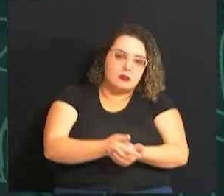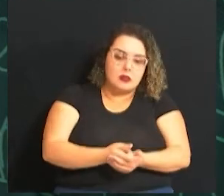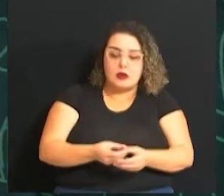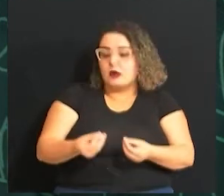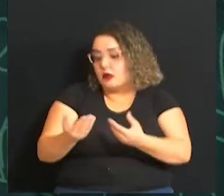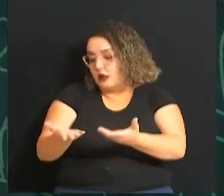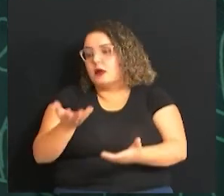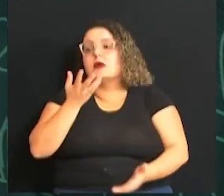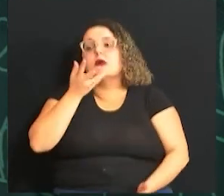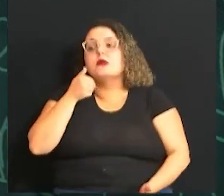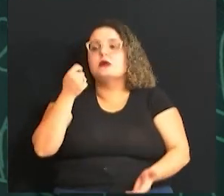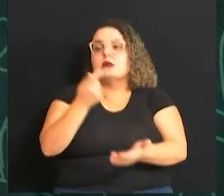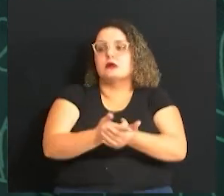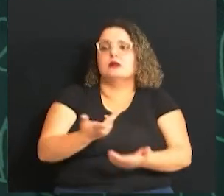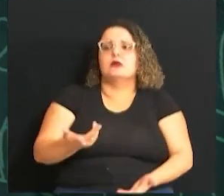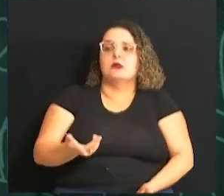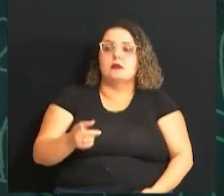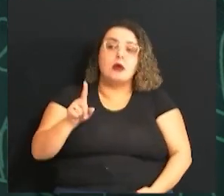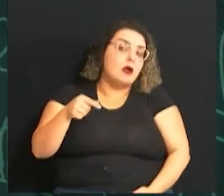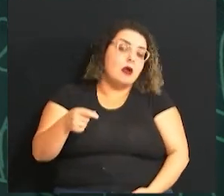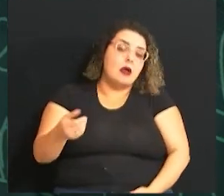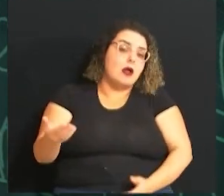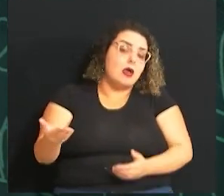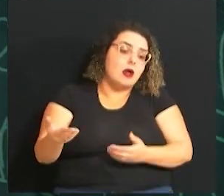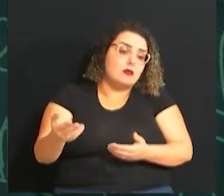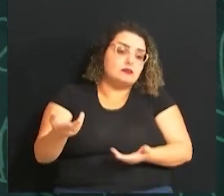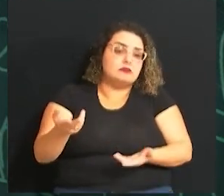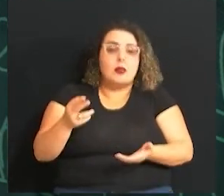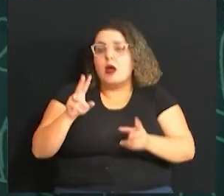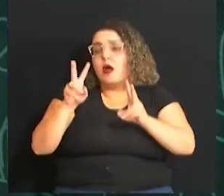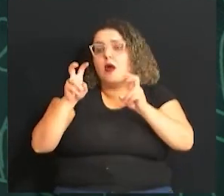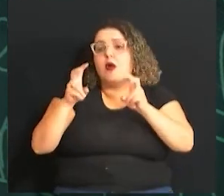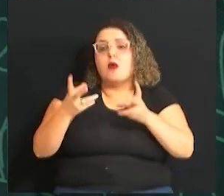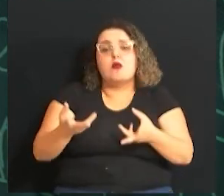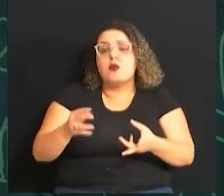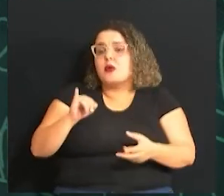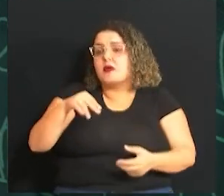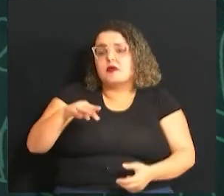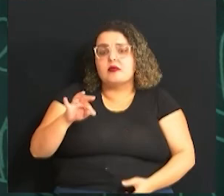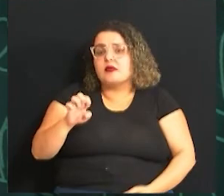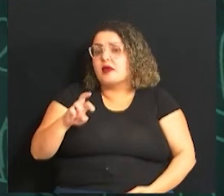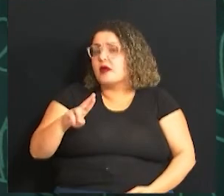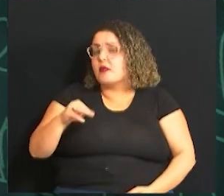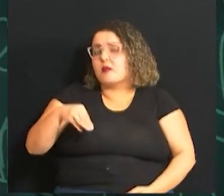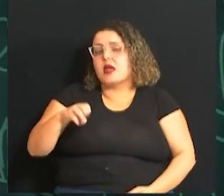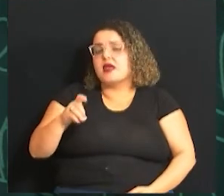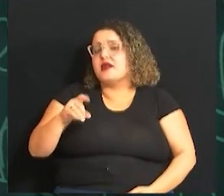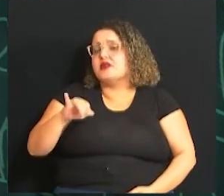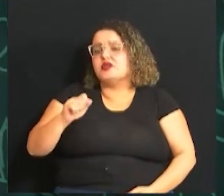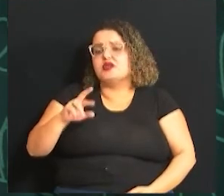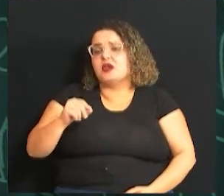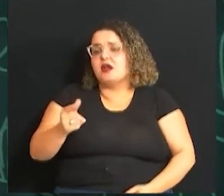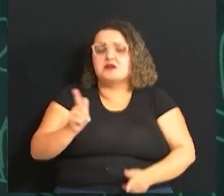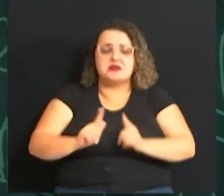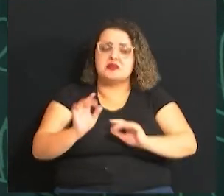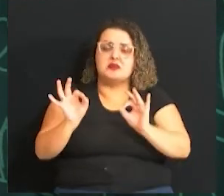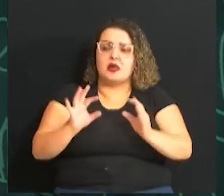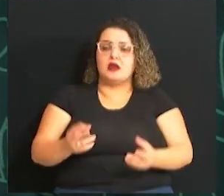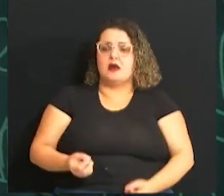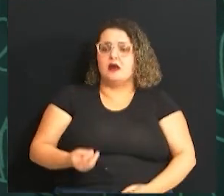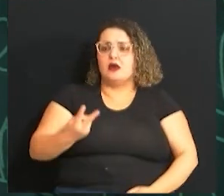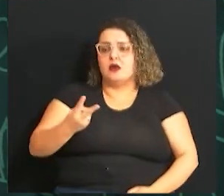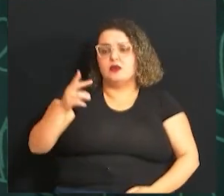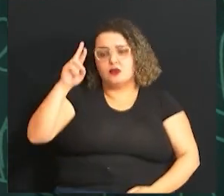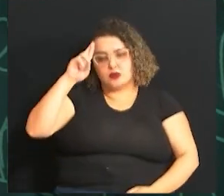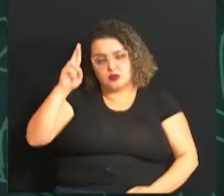que ele pagaria, claro, e a criança paga. A criança está sendo um meio de pagamento ali, um intermediário. Sim. E não está gerenciando nada, eu te